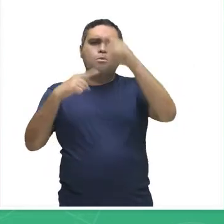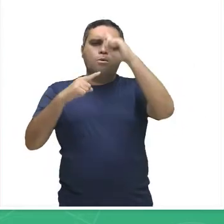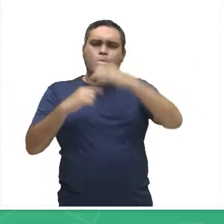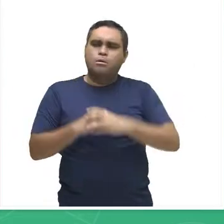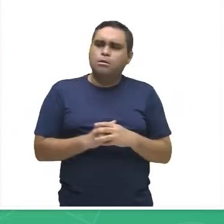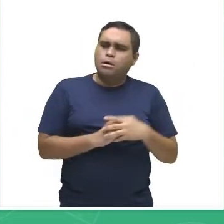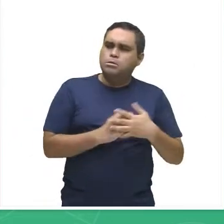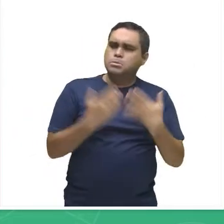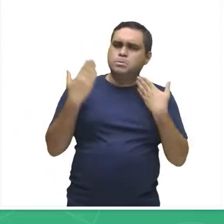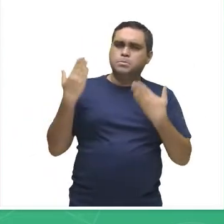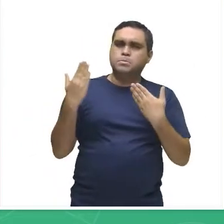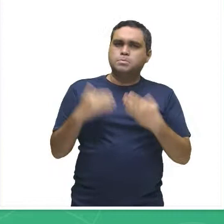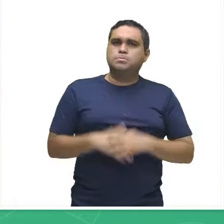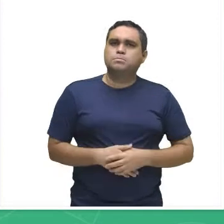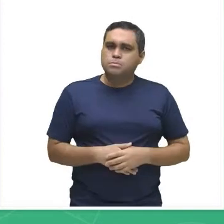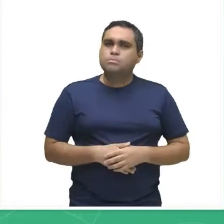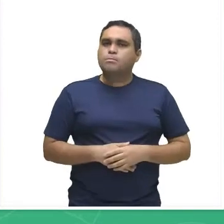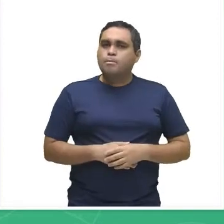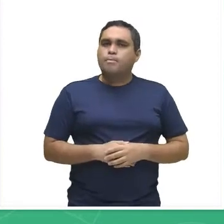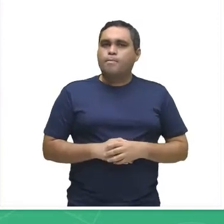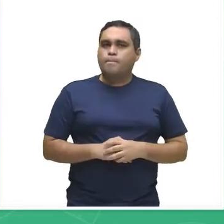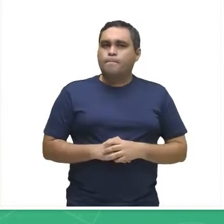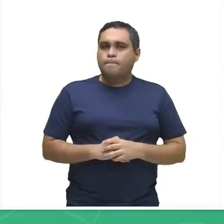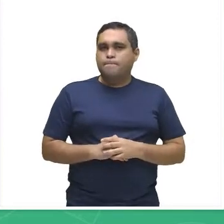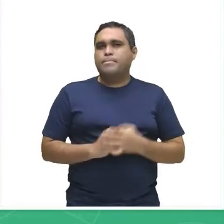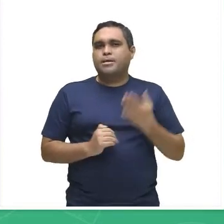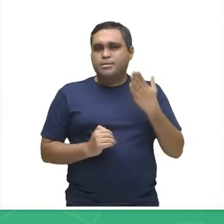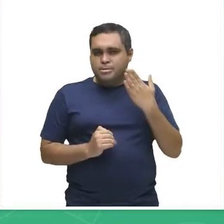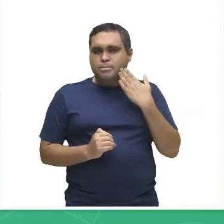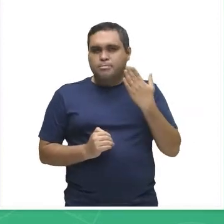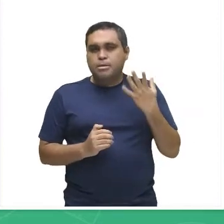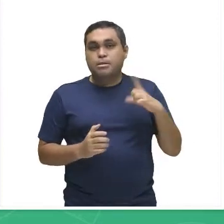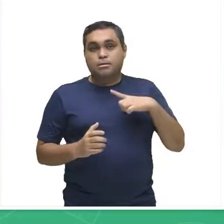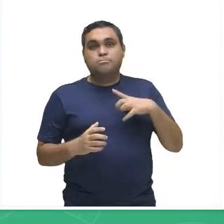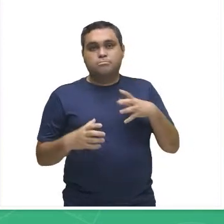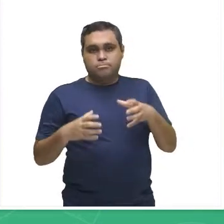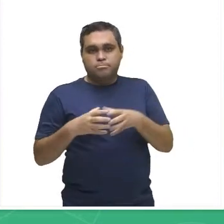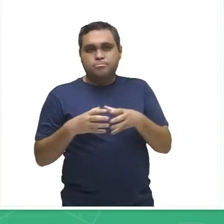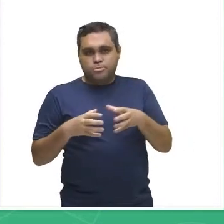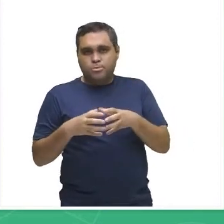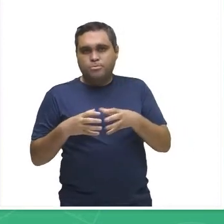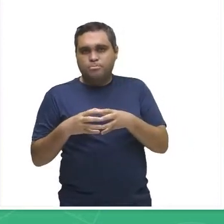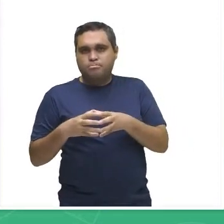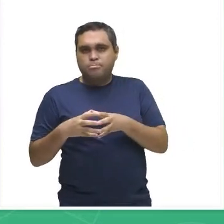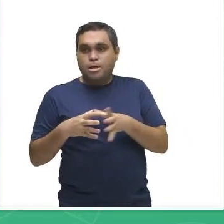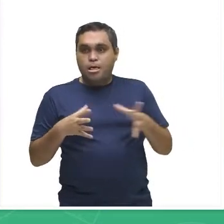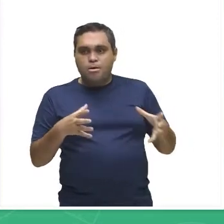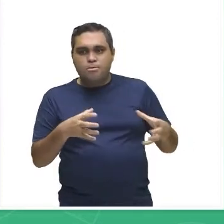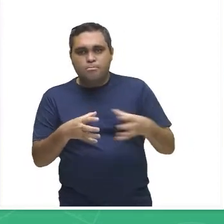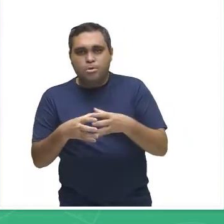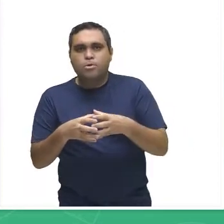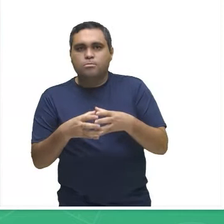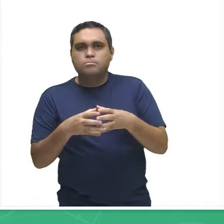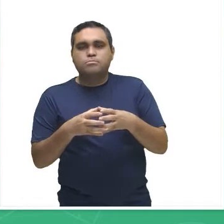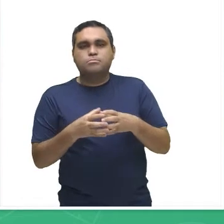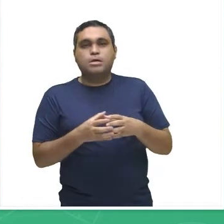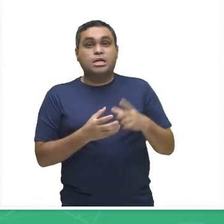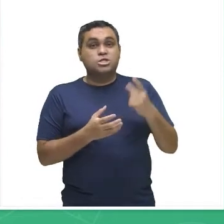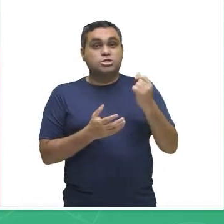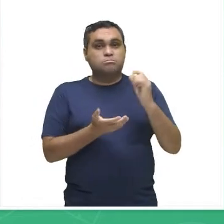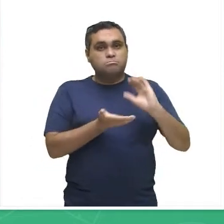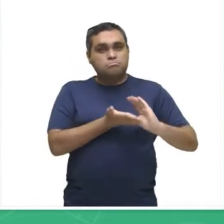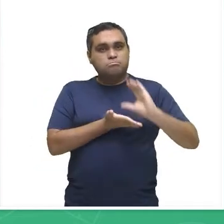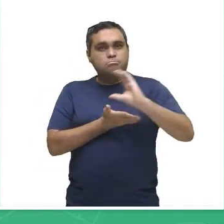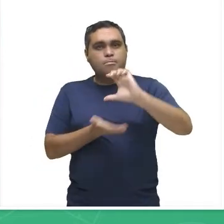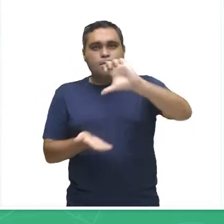Que por acaso coincide com a formação da Liga de Delos e o envio de vários recursos para essa liga. E a Guerra